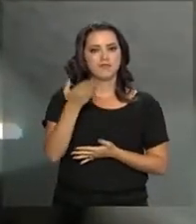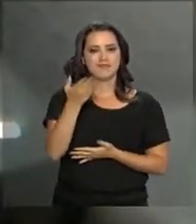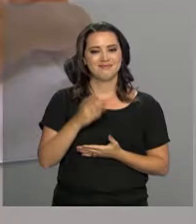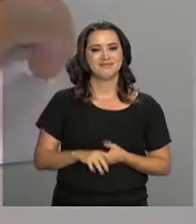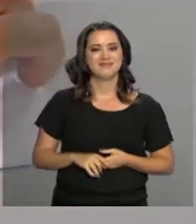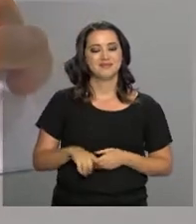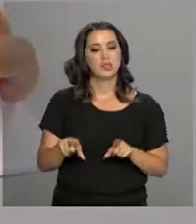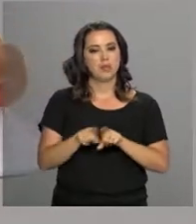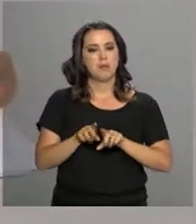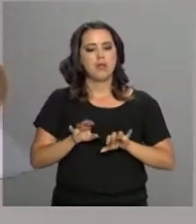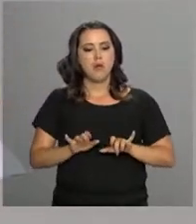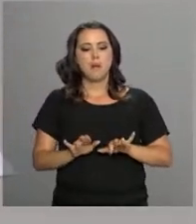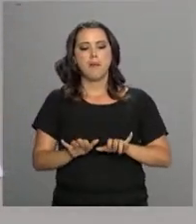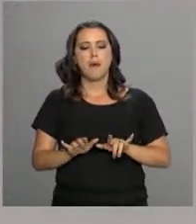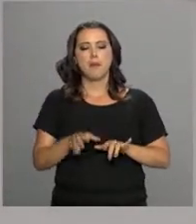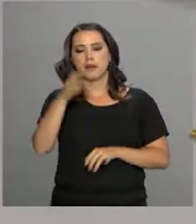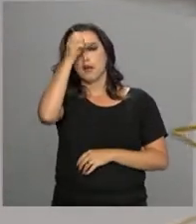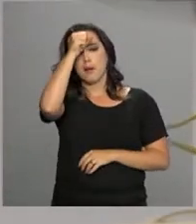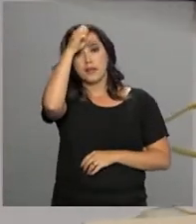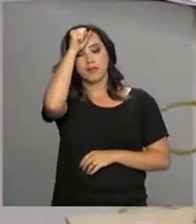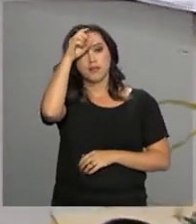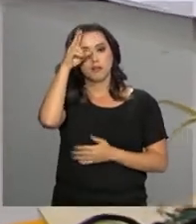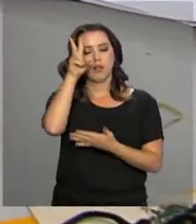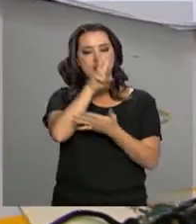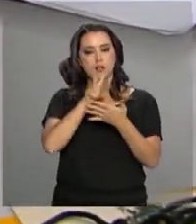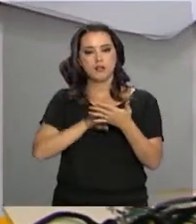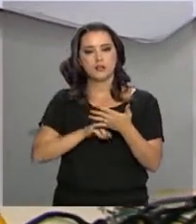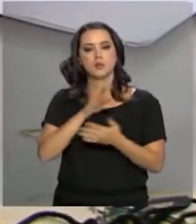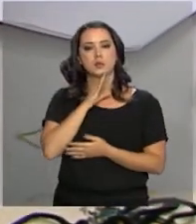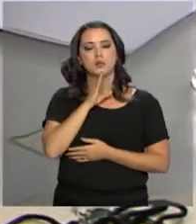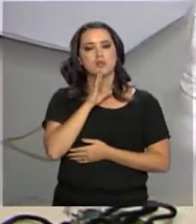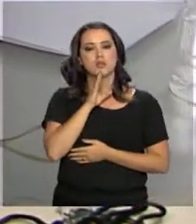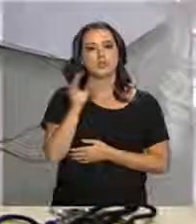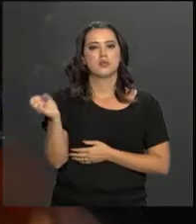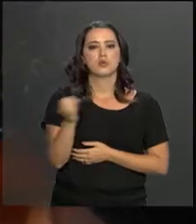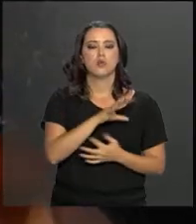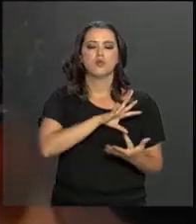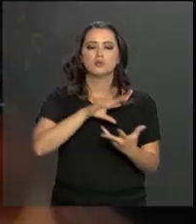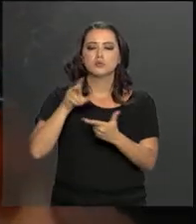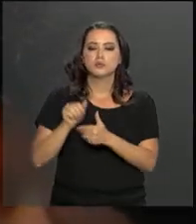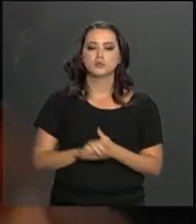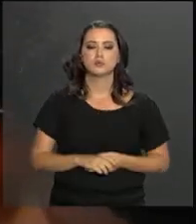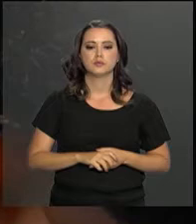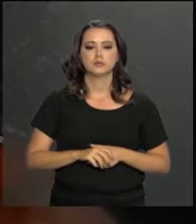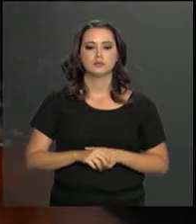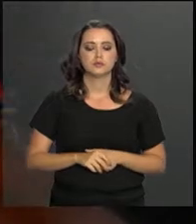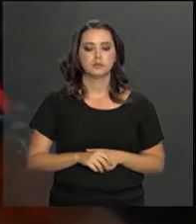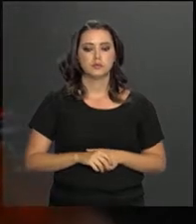dedos também que o Gabriel está aprendendo a ler e conhecer um mundo novo. Você é...